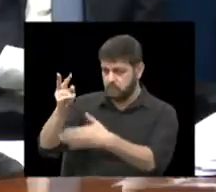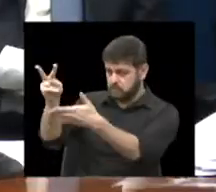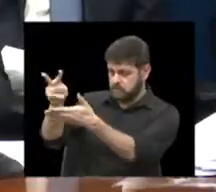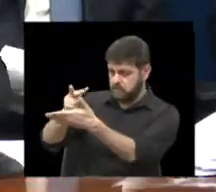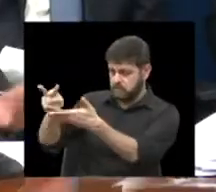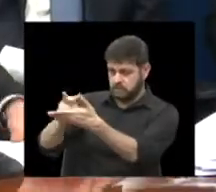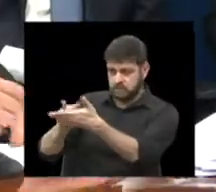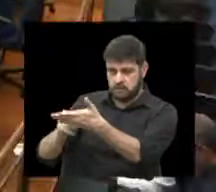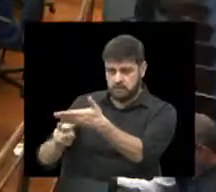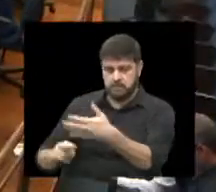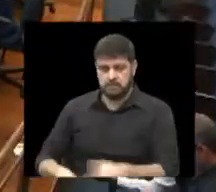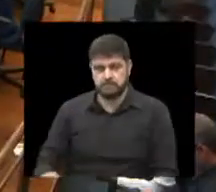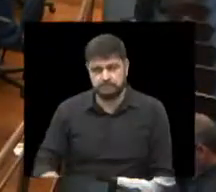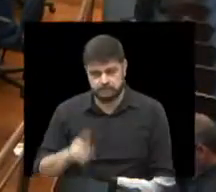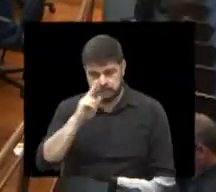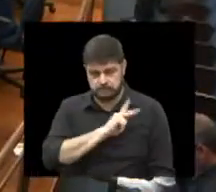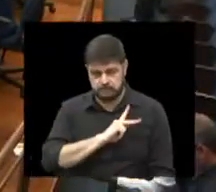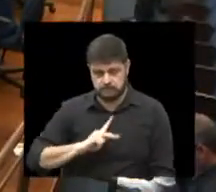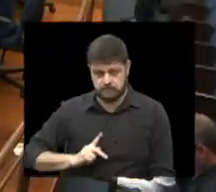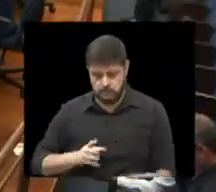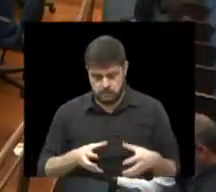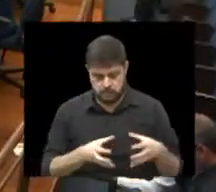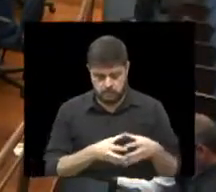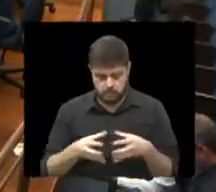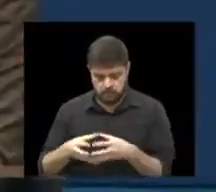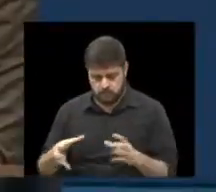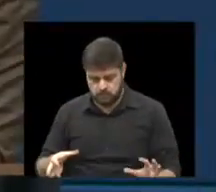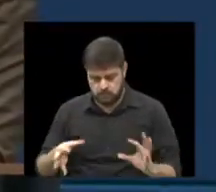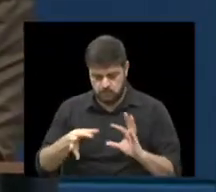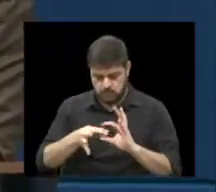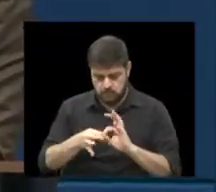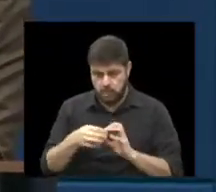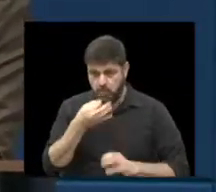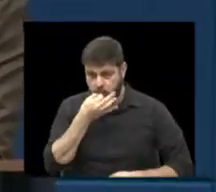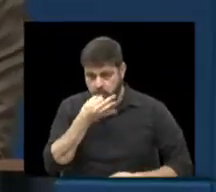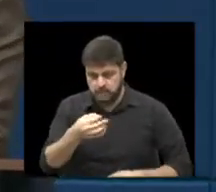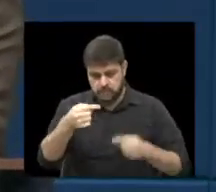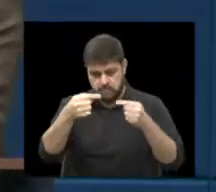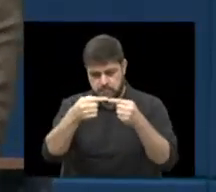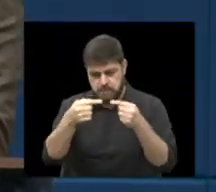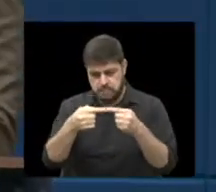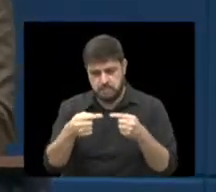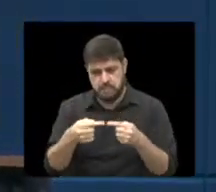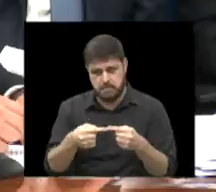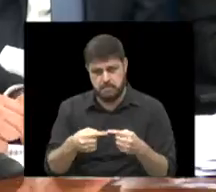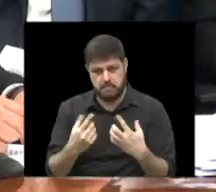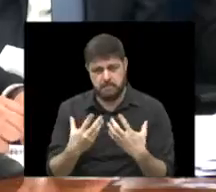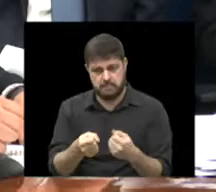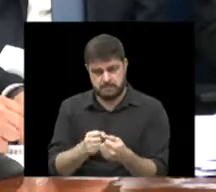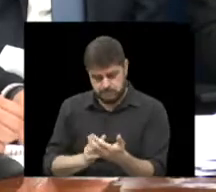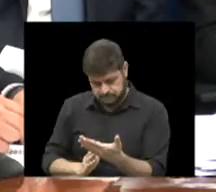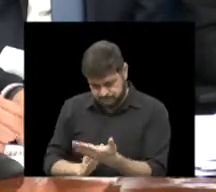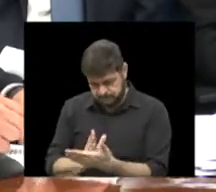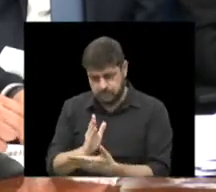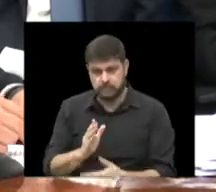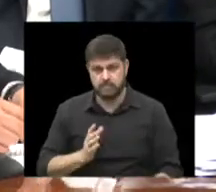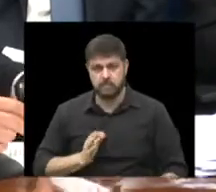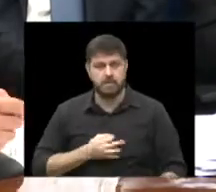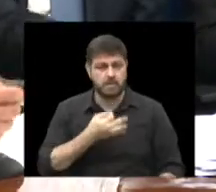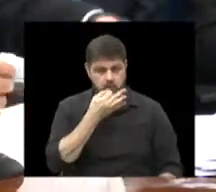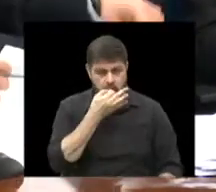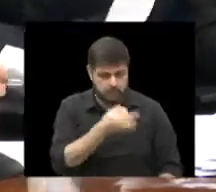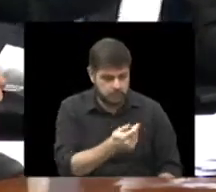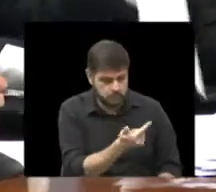para exarar o parecer. Senhor presidente, as comissões em conjunto exaram parecer favorável. Com parecer favorável e não havendo